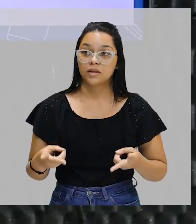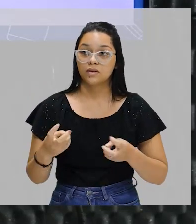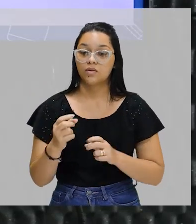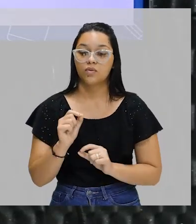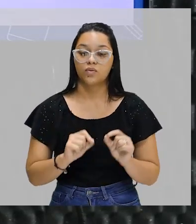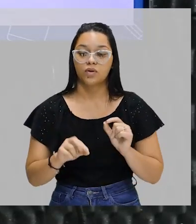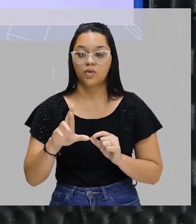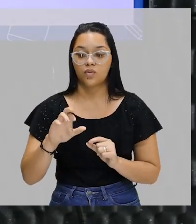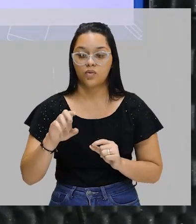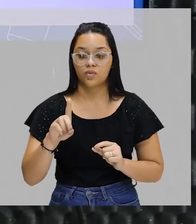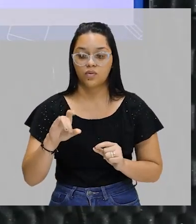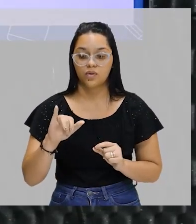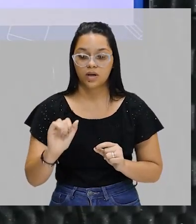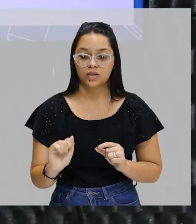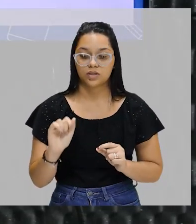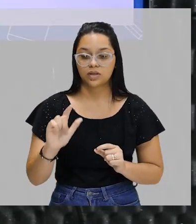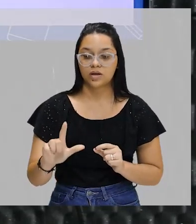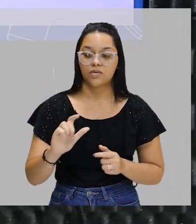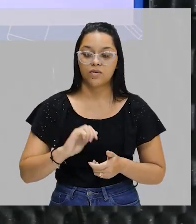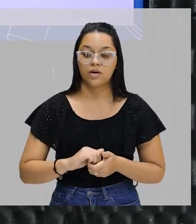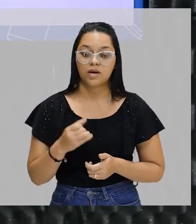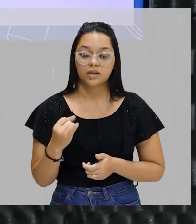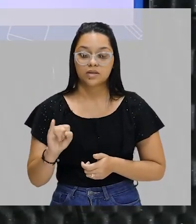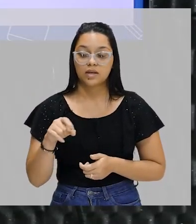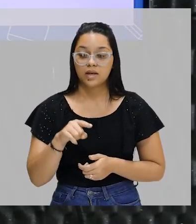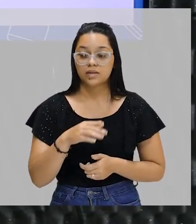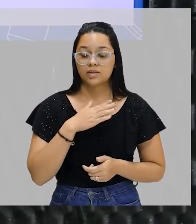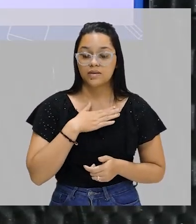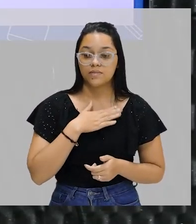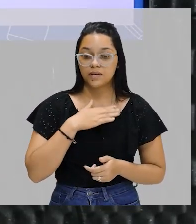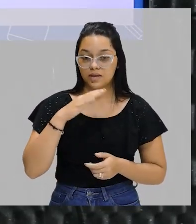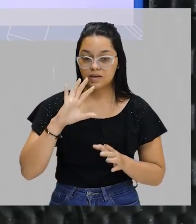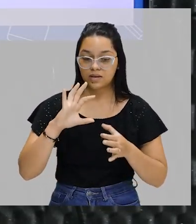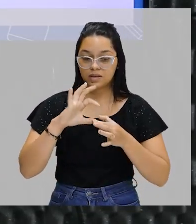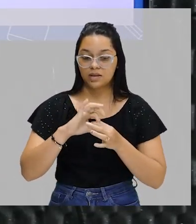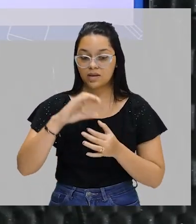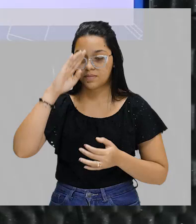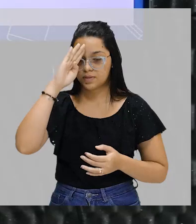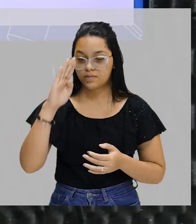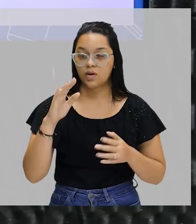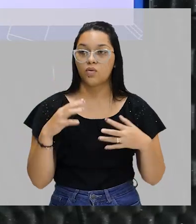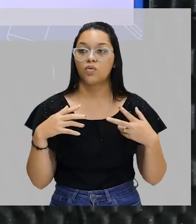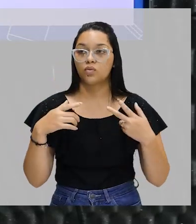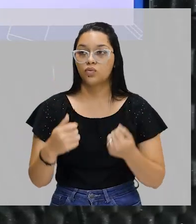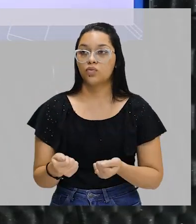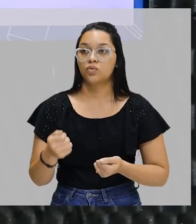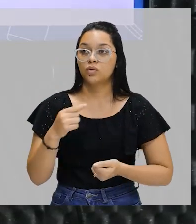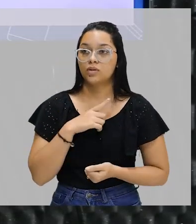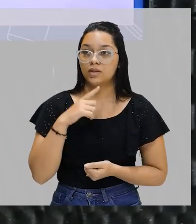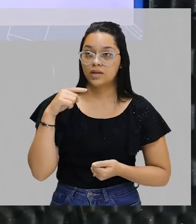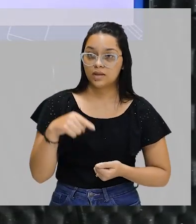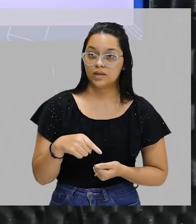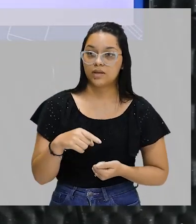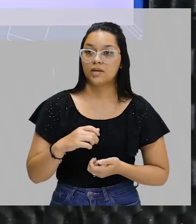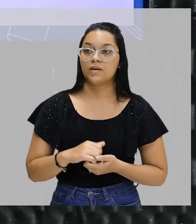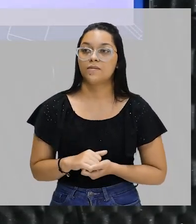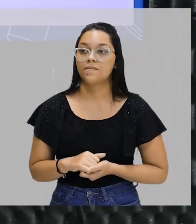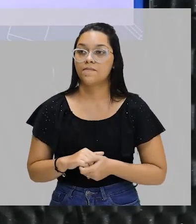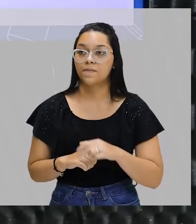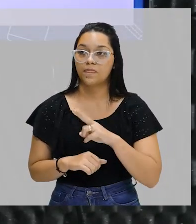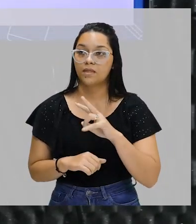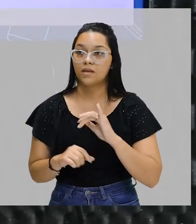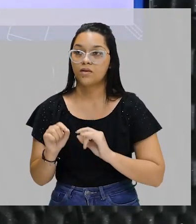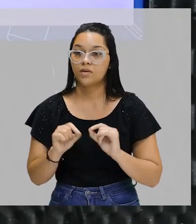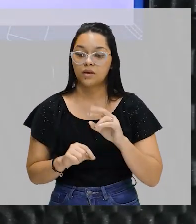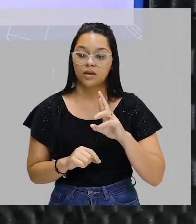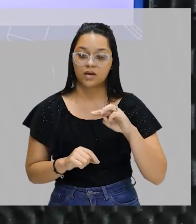o radical. Então, se essa é a minha cadeia principal, tudo que estiver fora da cadeia principal vai